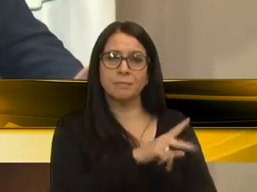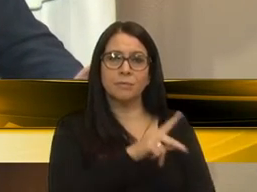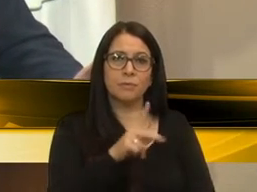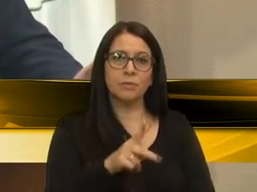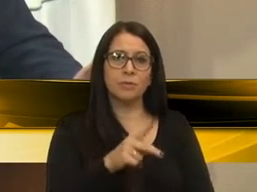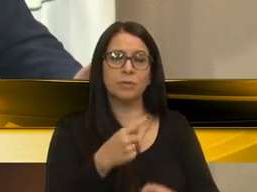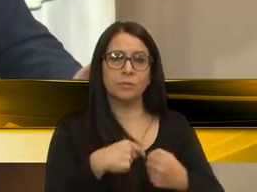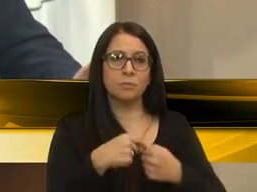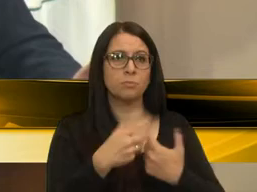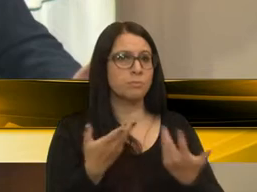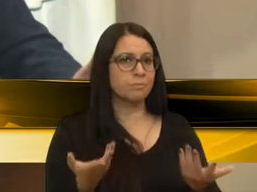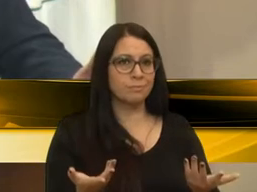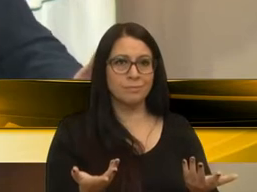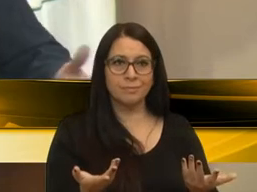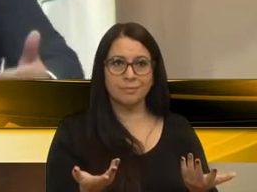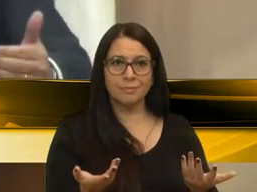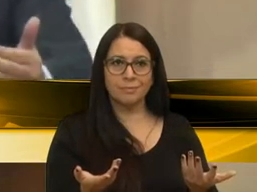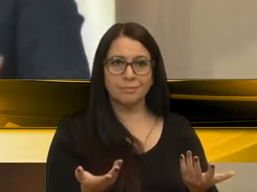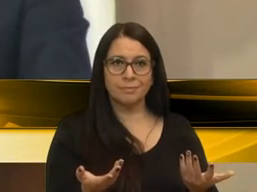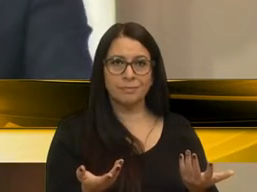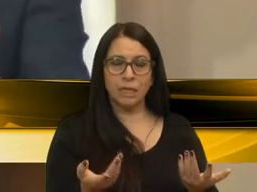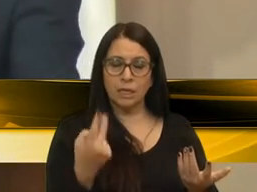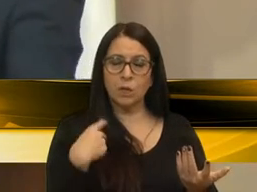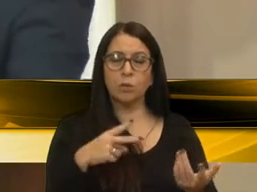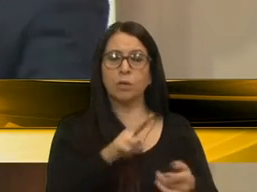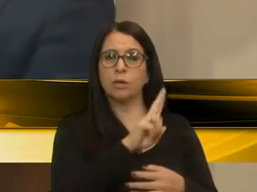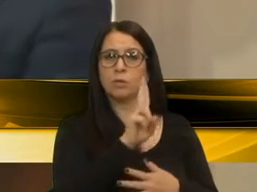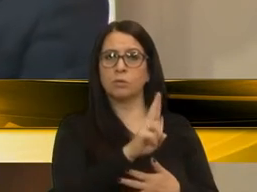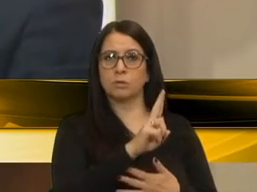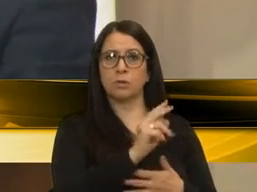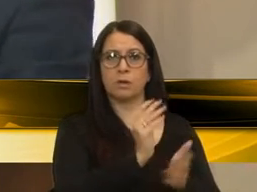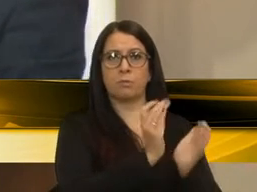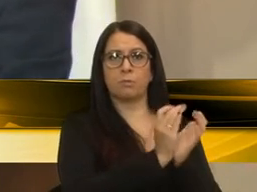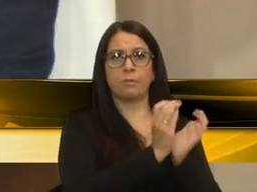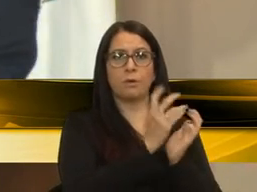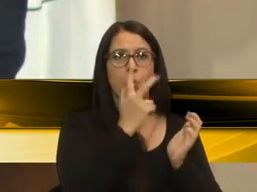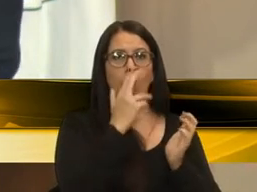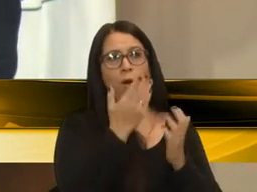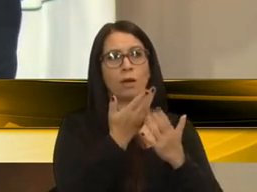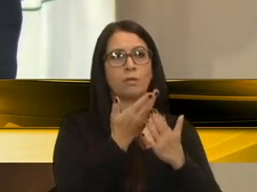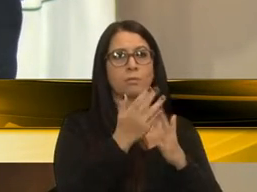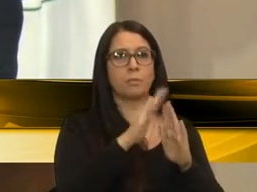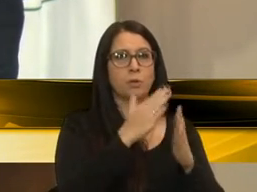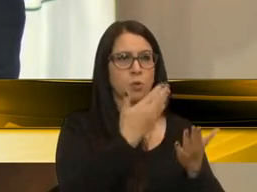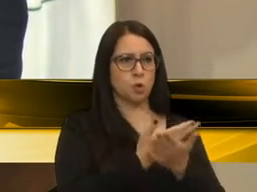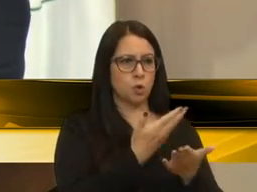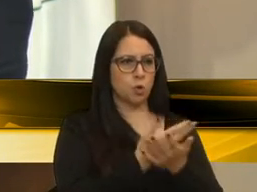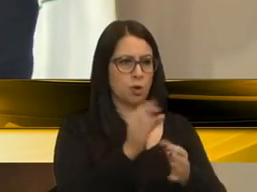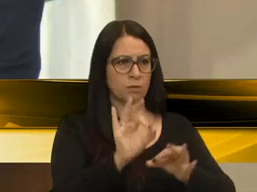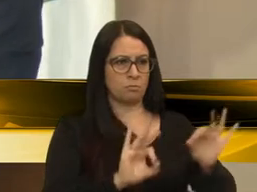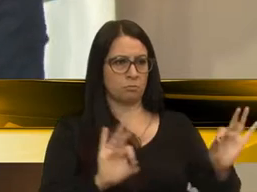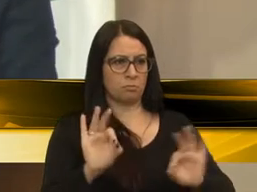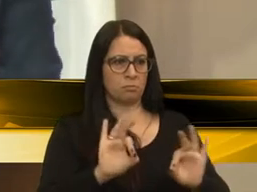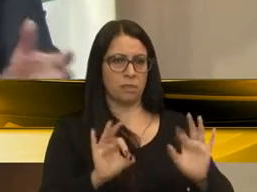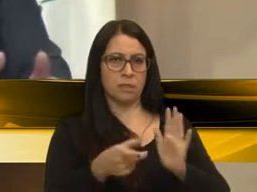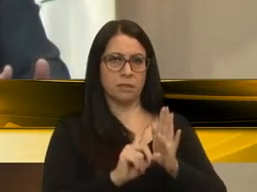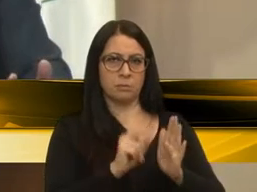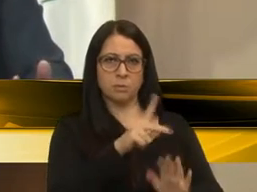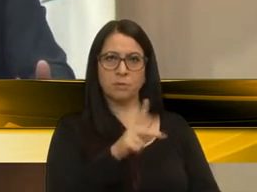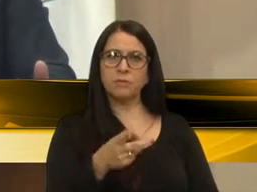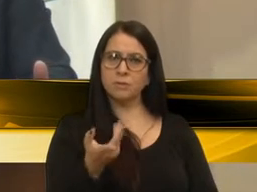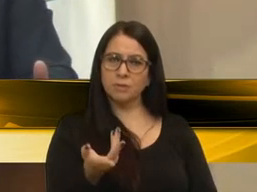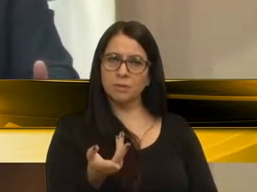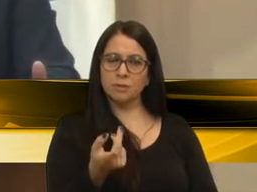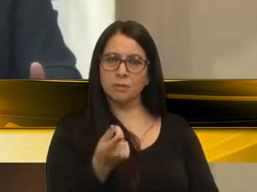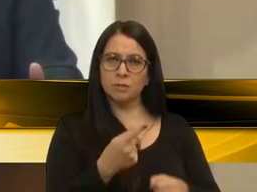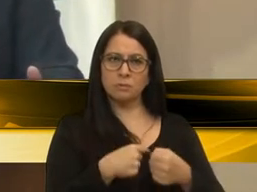professores do município? Então querem utilizar a PAI como uma escola de preparatória para professores